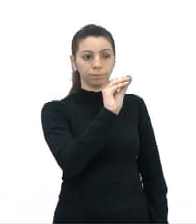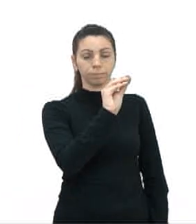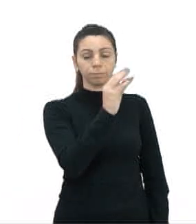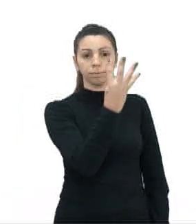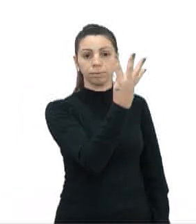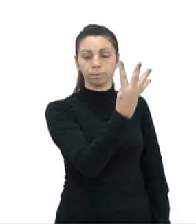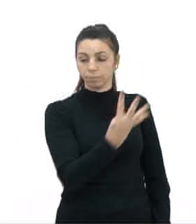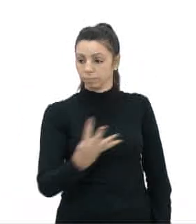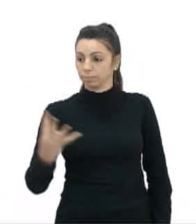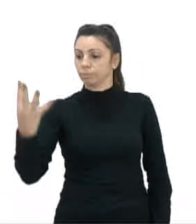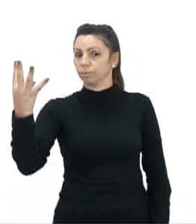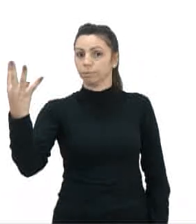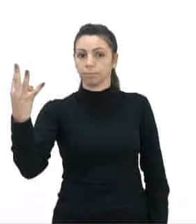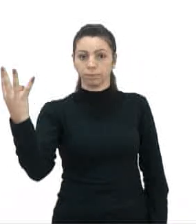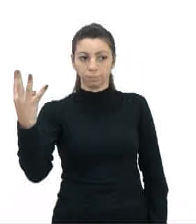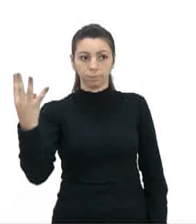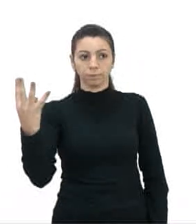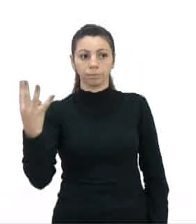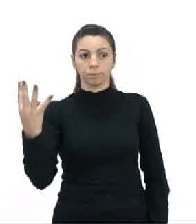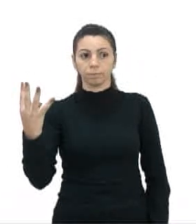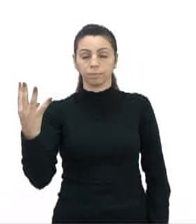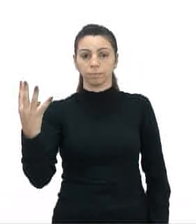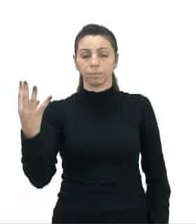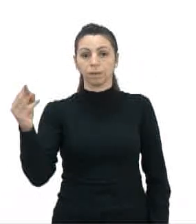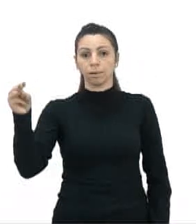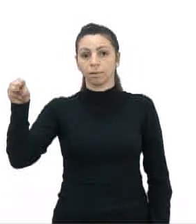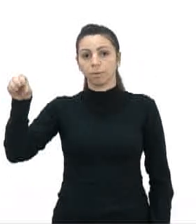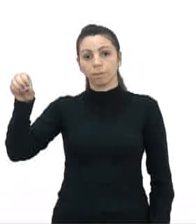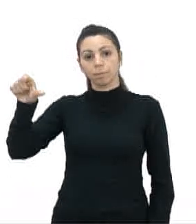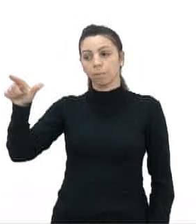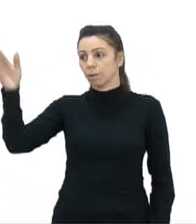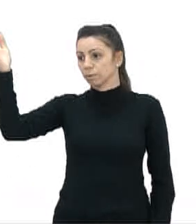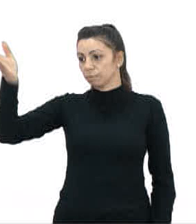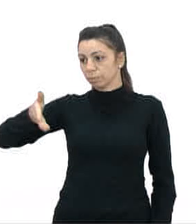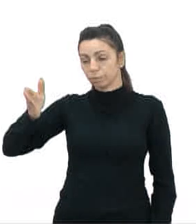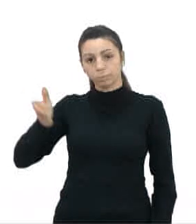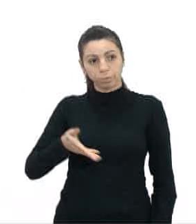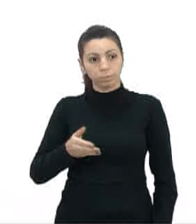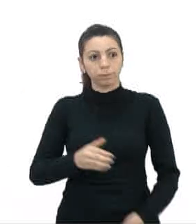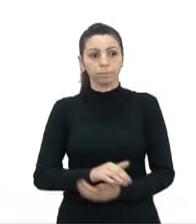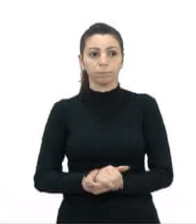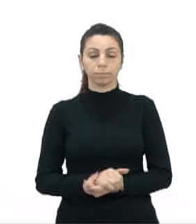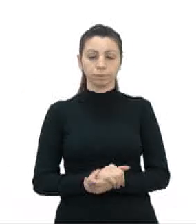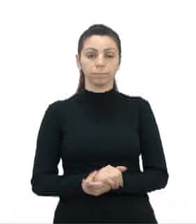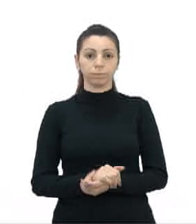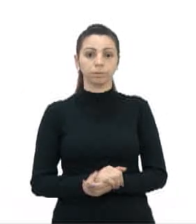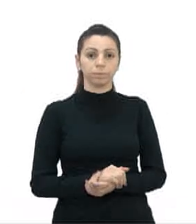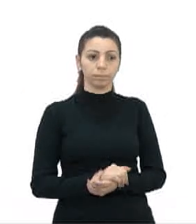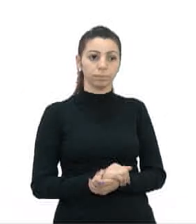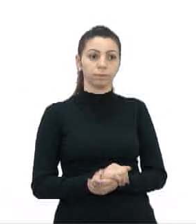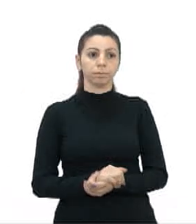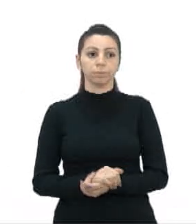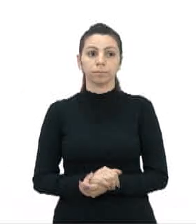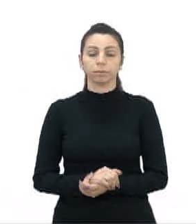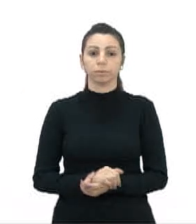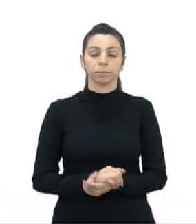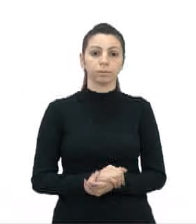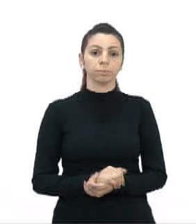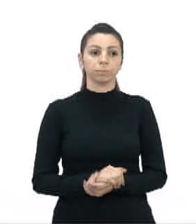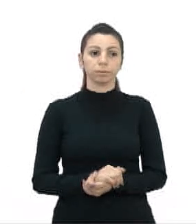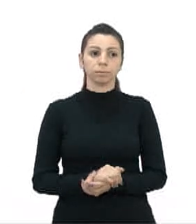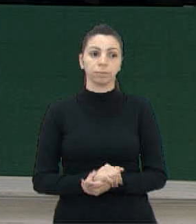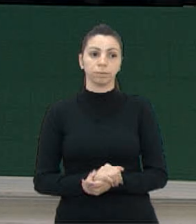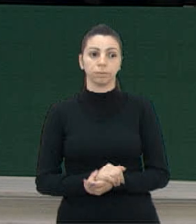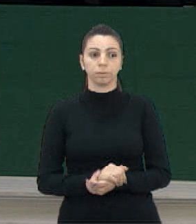vezes 8 dividido por 1, corta os mols, assim eu sei com certeza que a minha resposta vai estar em gramas, que é o que eu busco aqui, né?